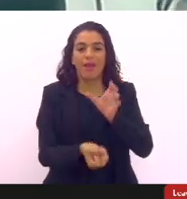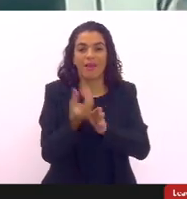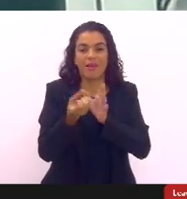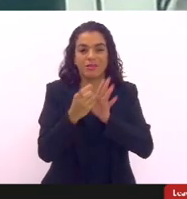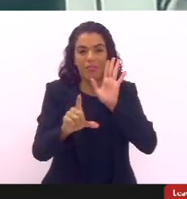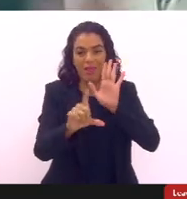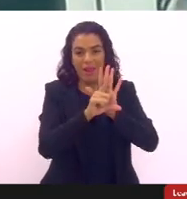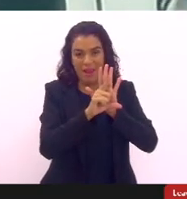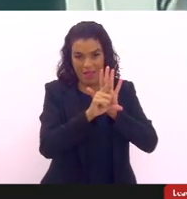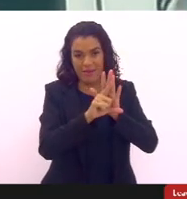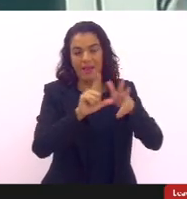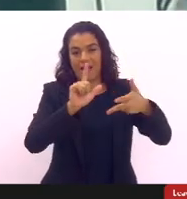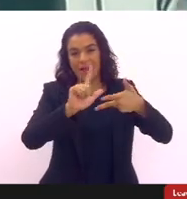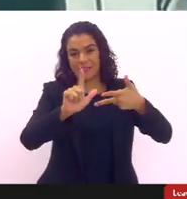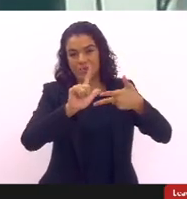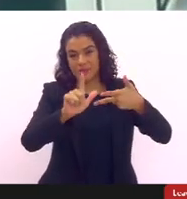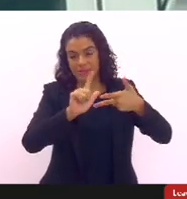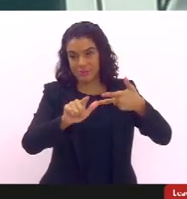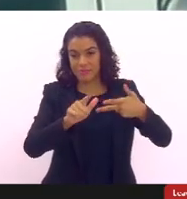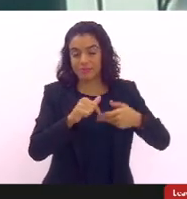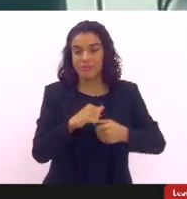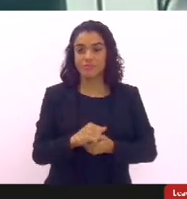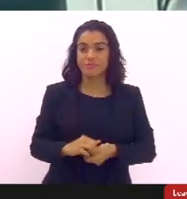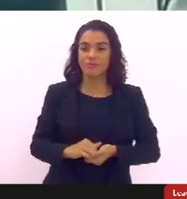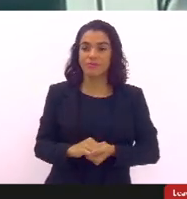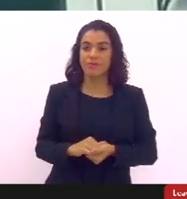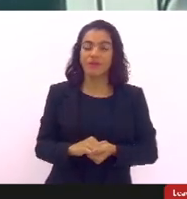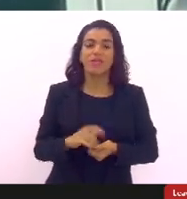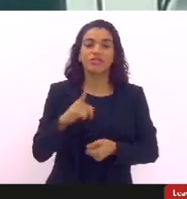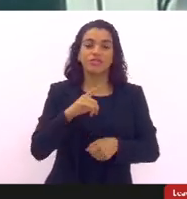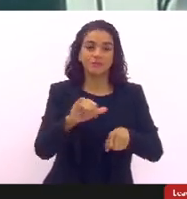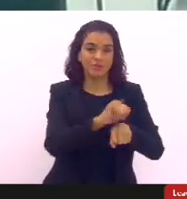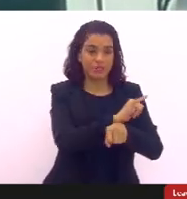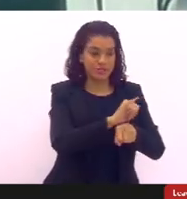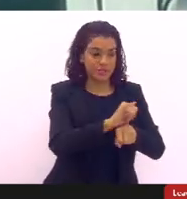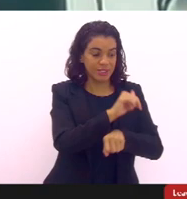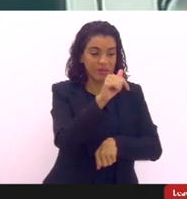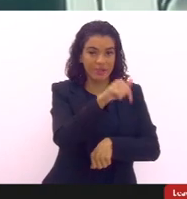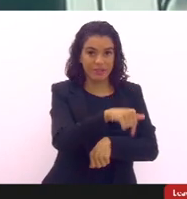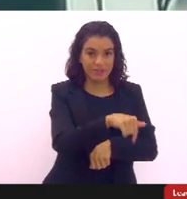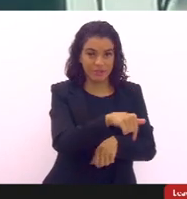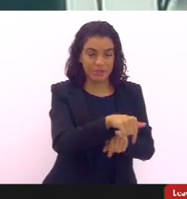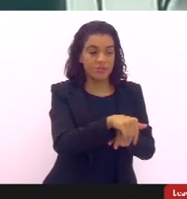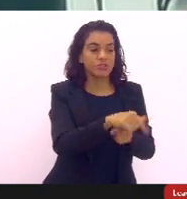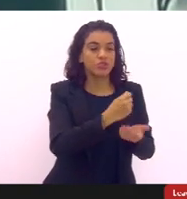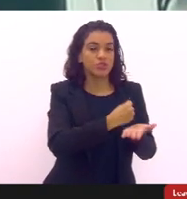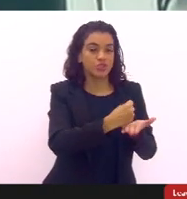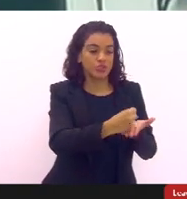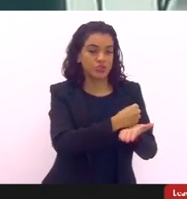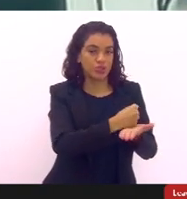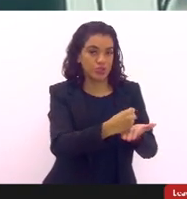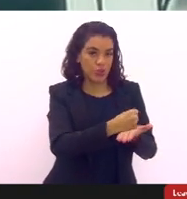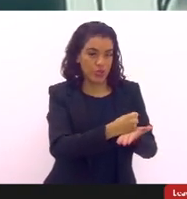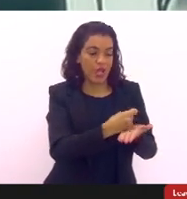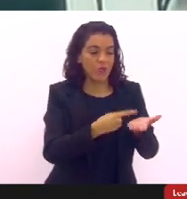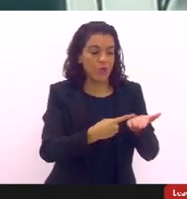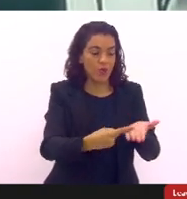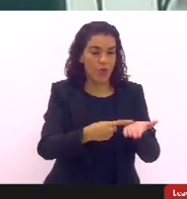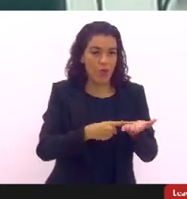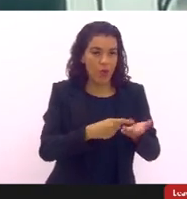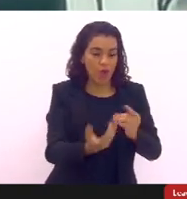saiu para uma estratégia de de contrato, de um termo de cooperação